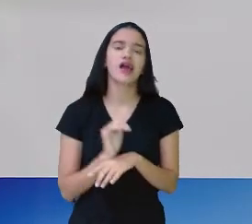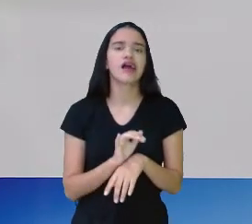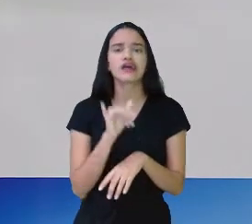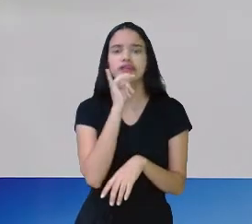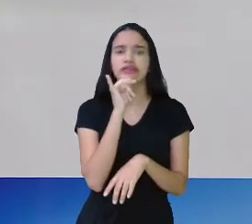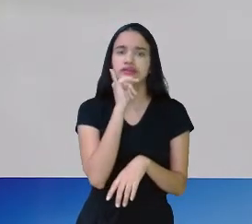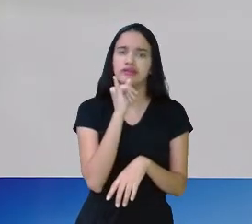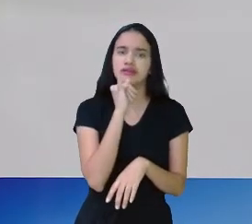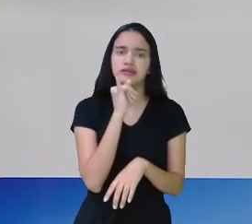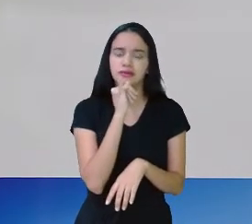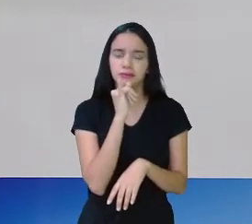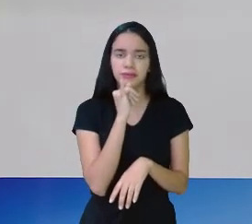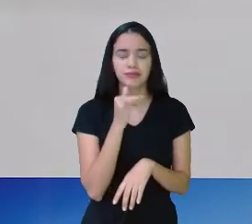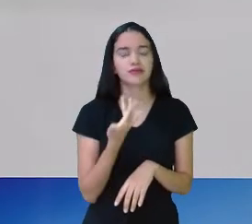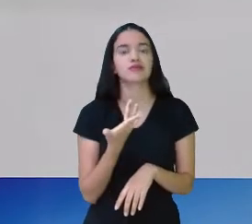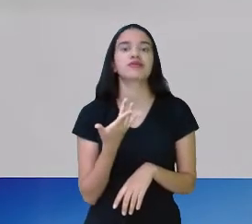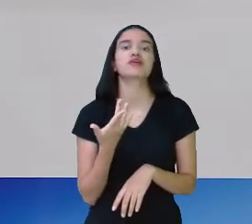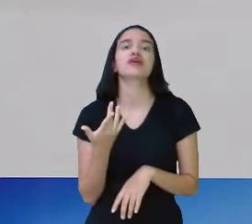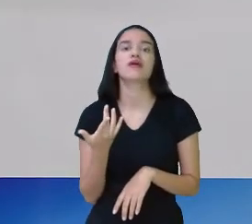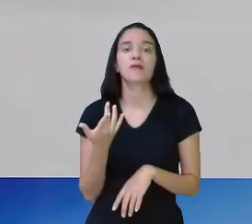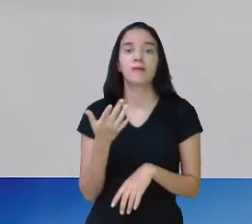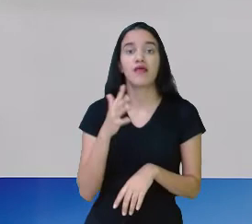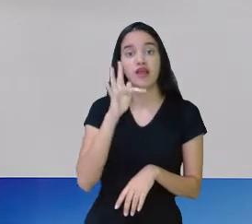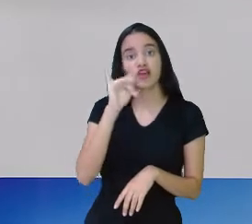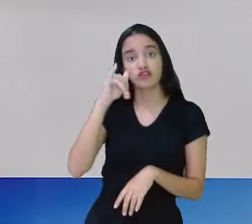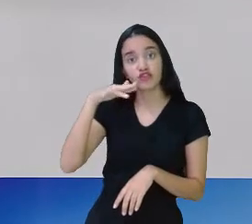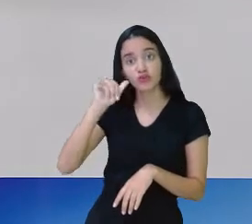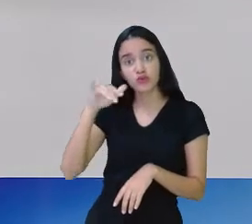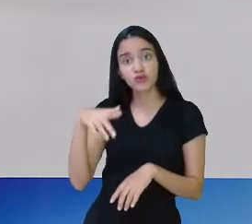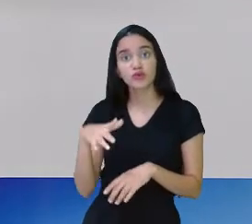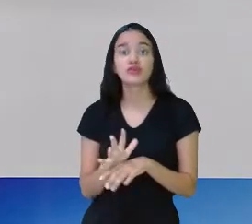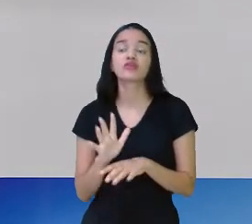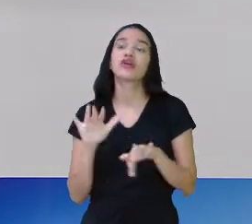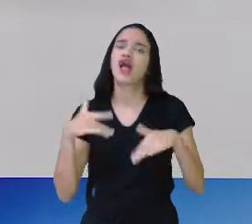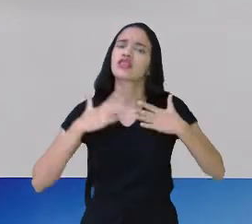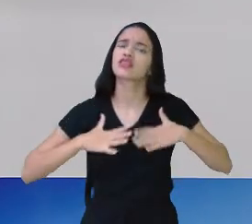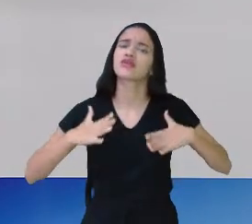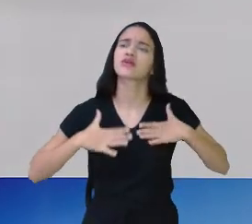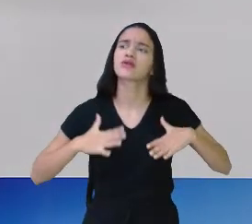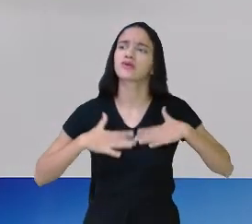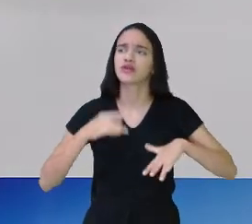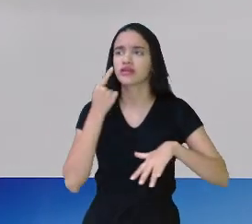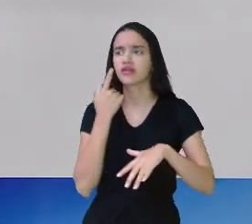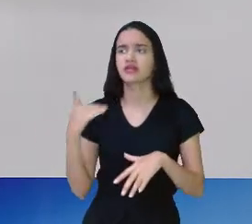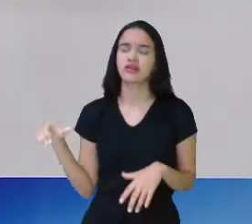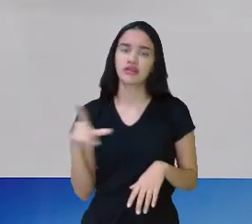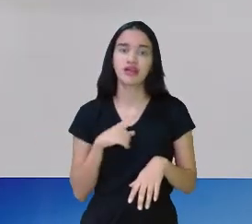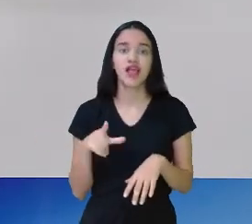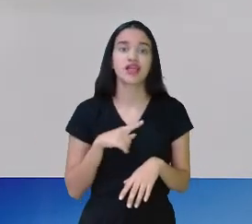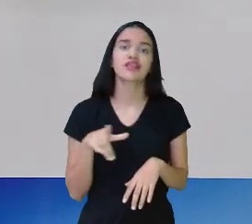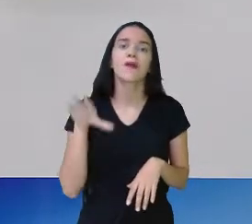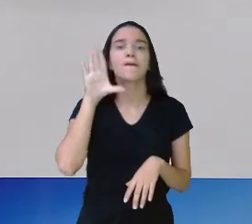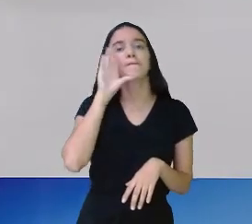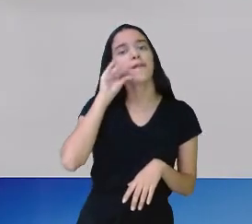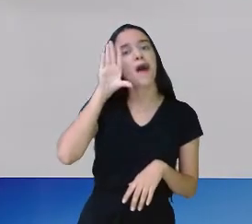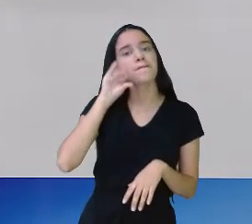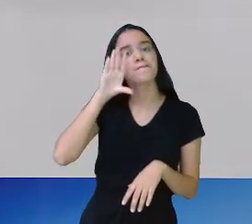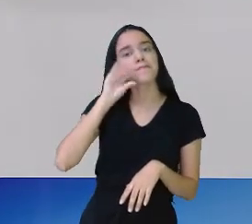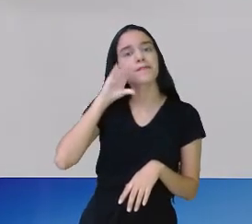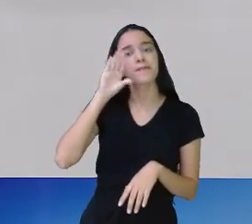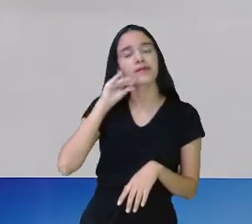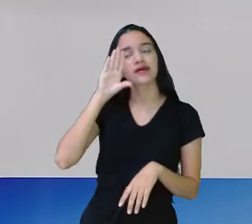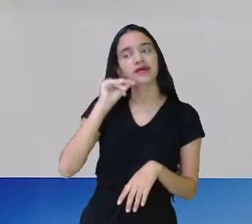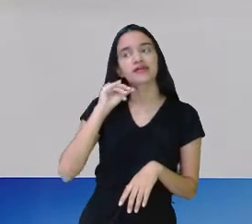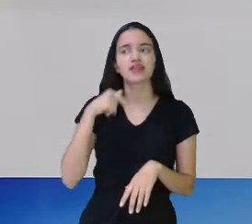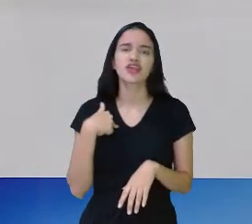claro de figuras geométricas planas. Tranquilo até aí, ó, eu tenho um patinho agora em formato de tangra.